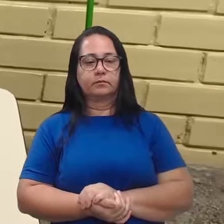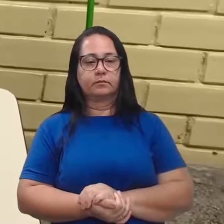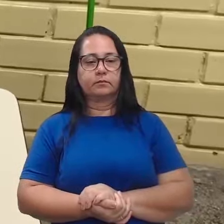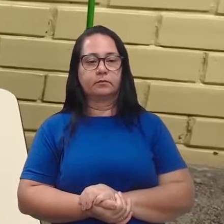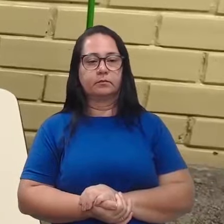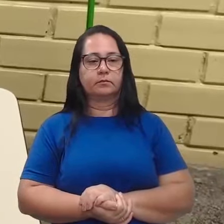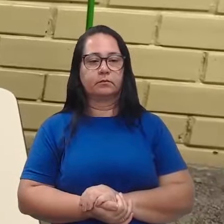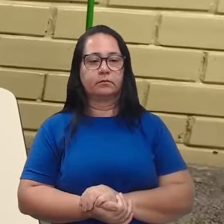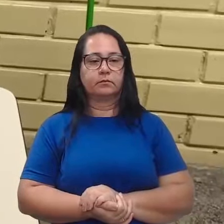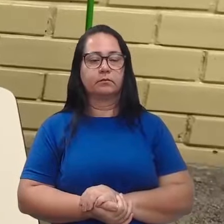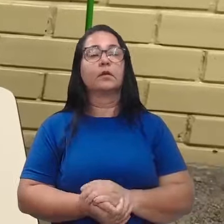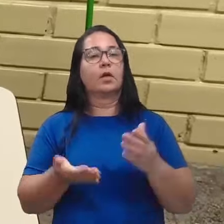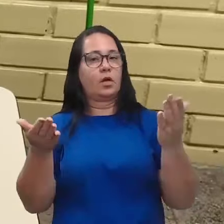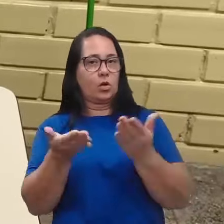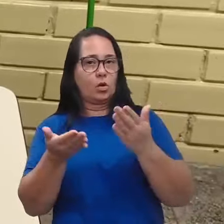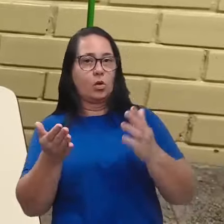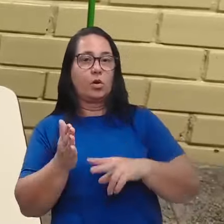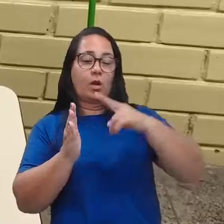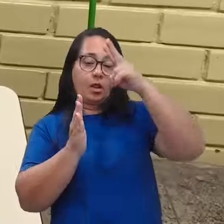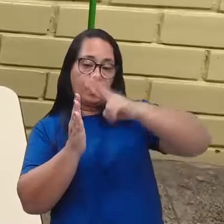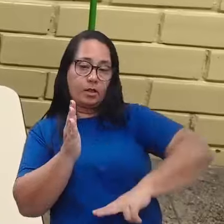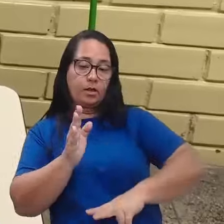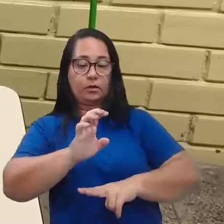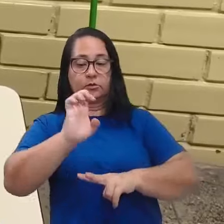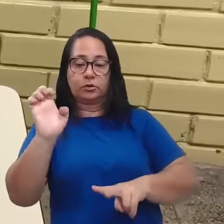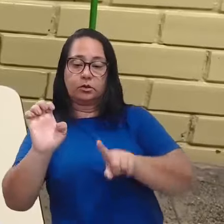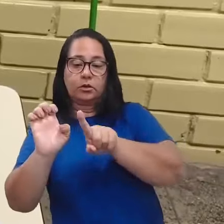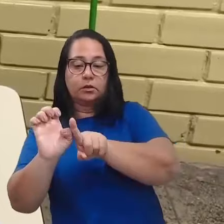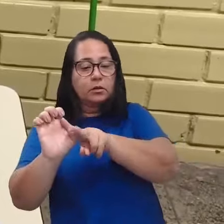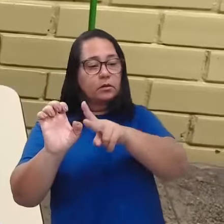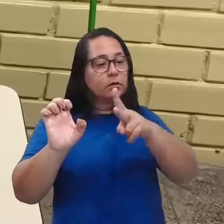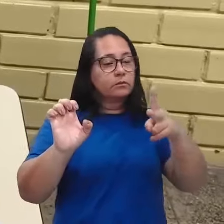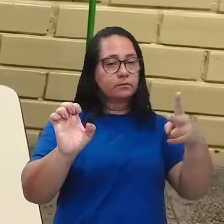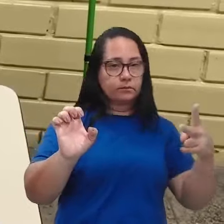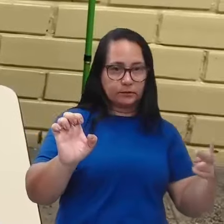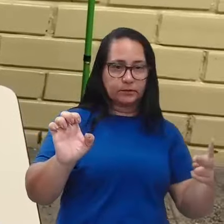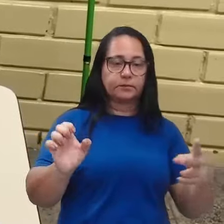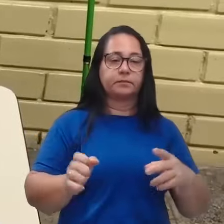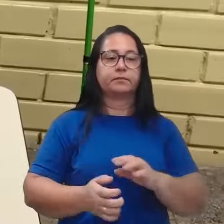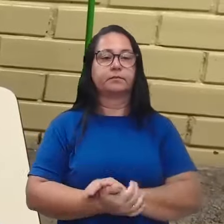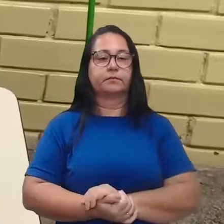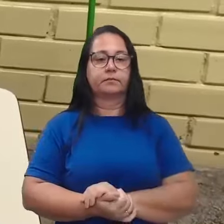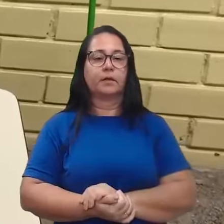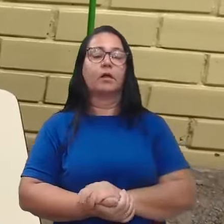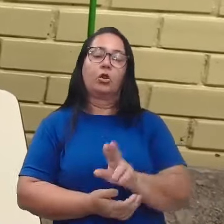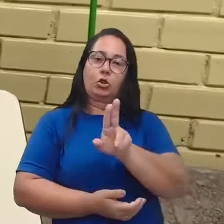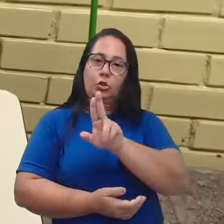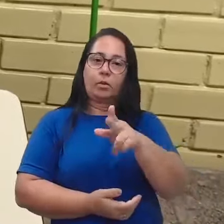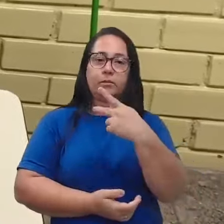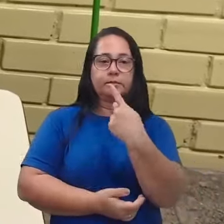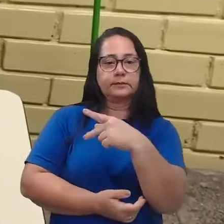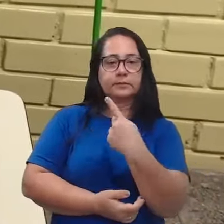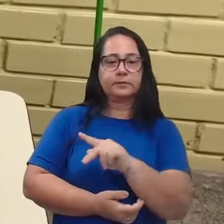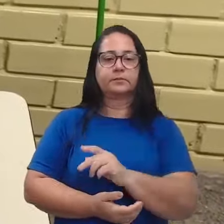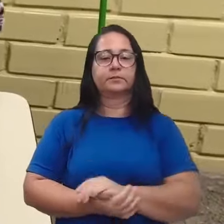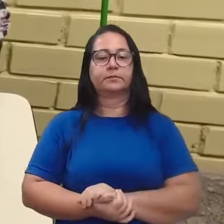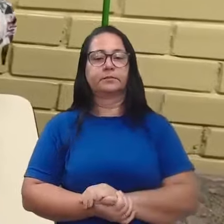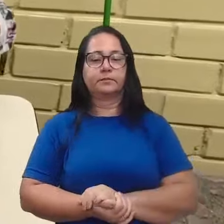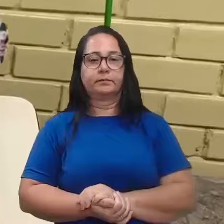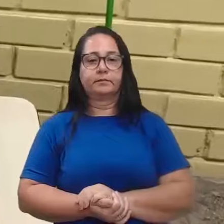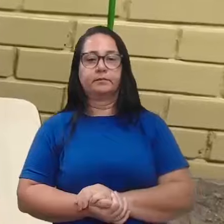vamos ler da direita, da esquerda para a direita. E aí, aqui está o nome, o seu nome. Ah, que legal,